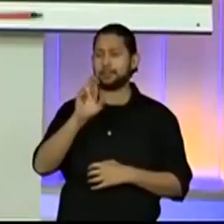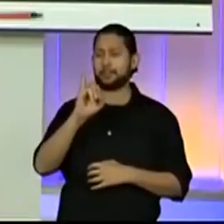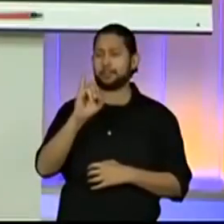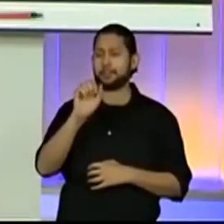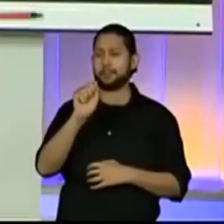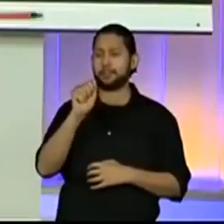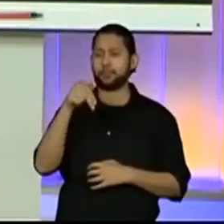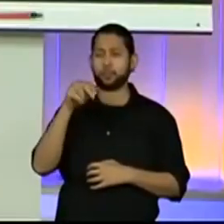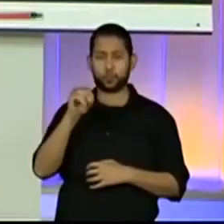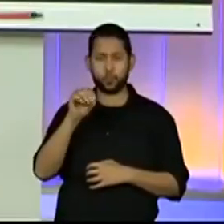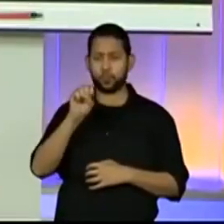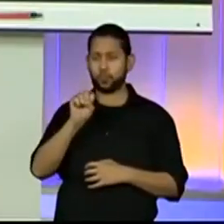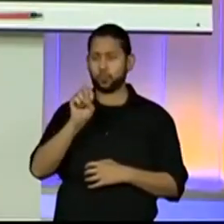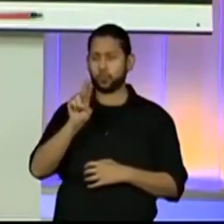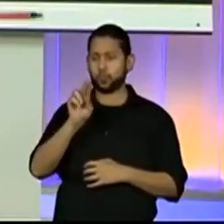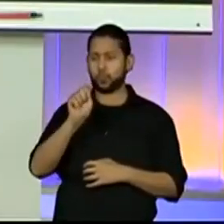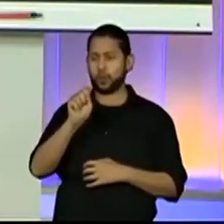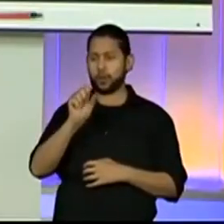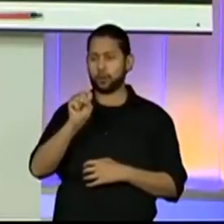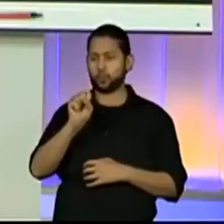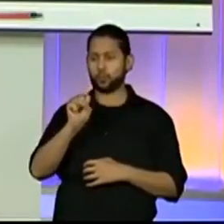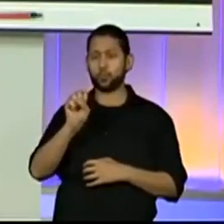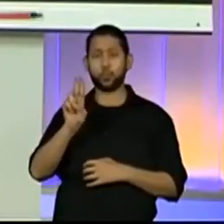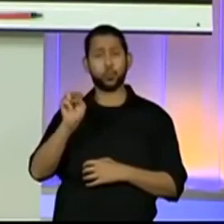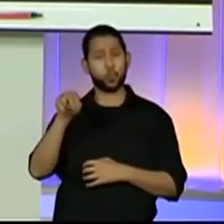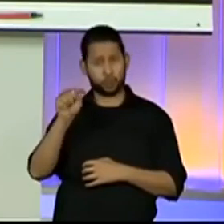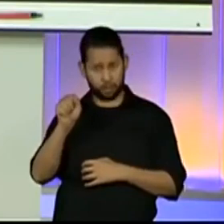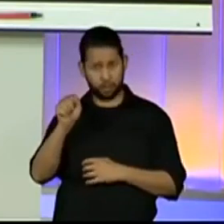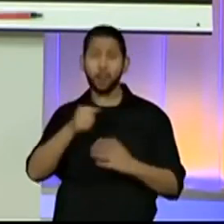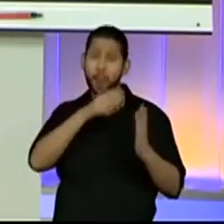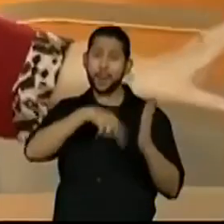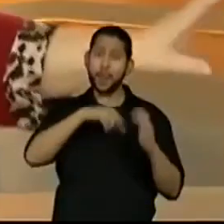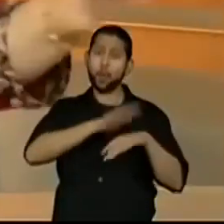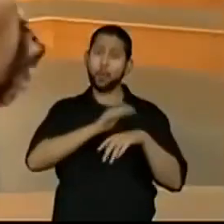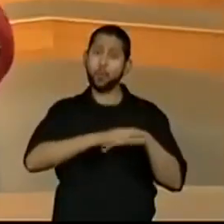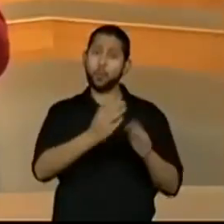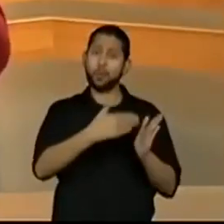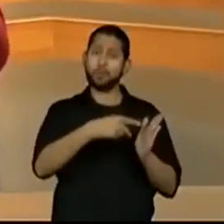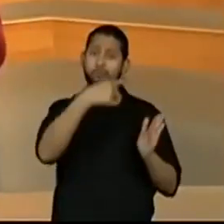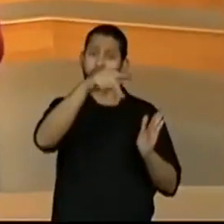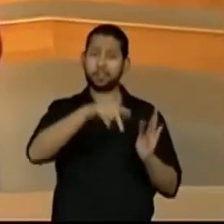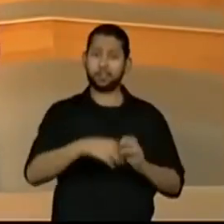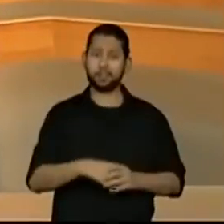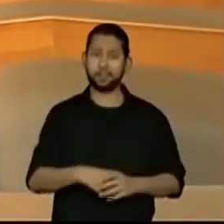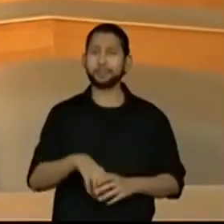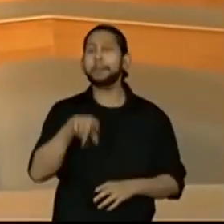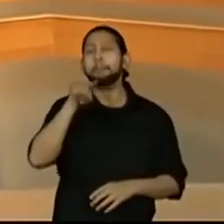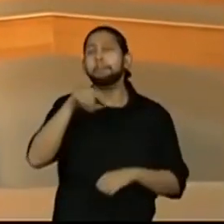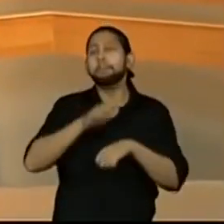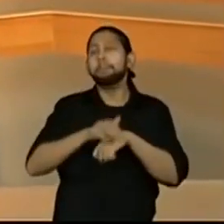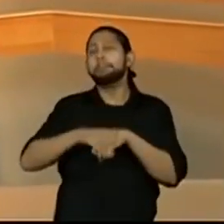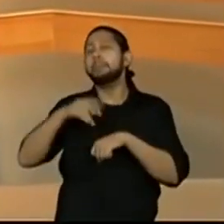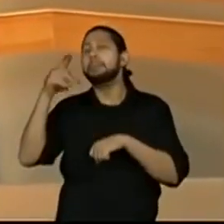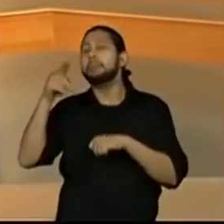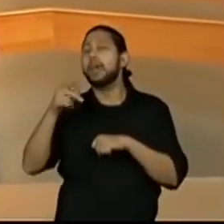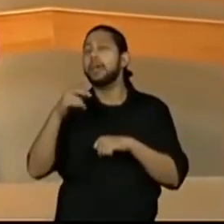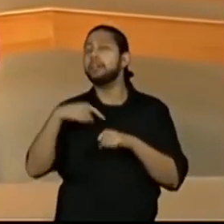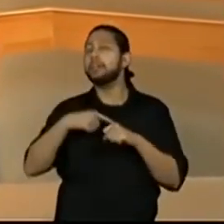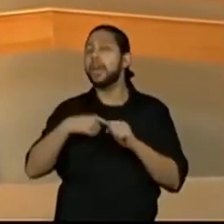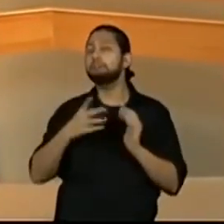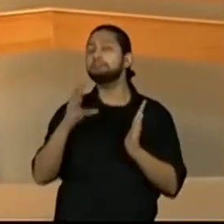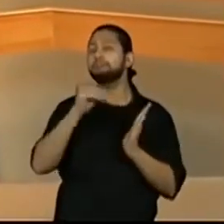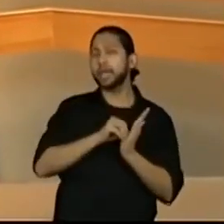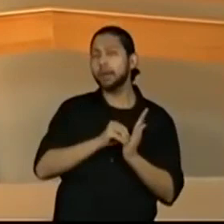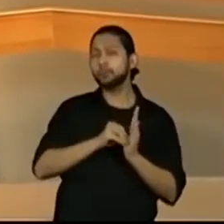tinha uma crítica bastante contundente com a questão política social. E